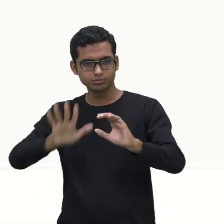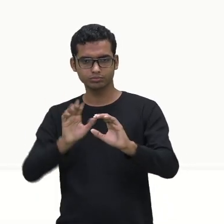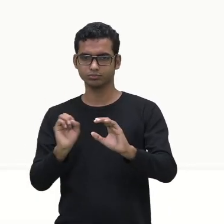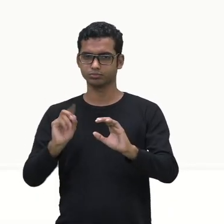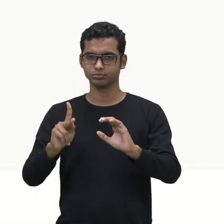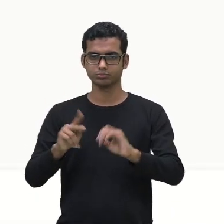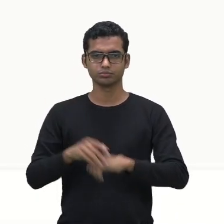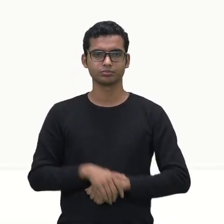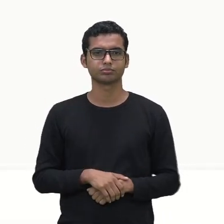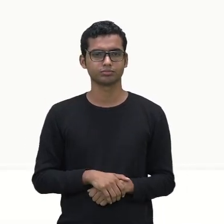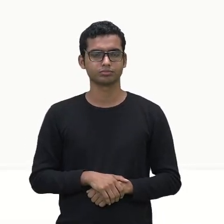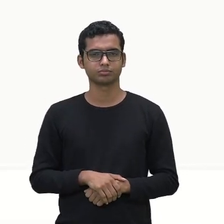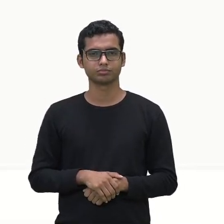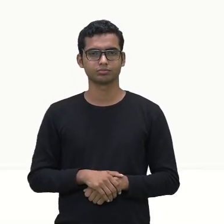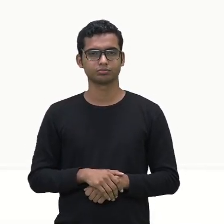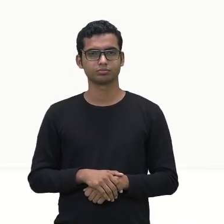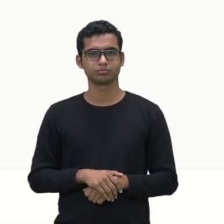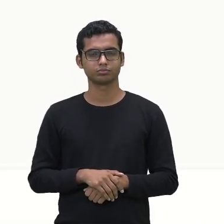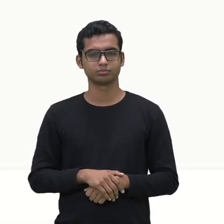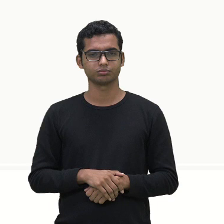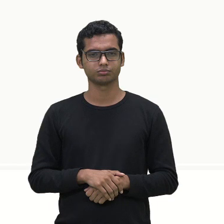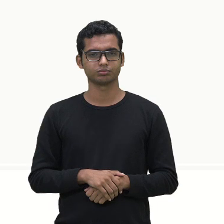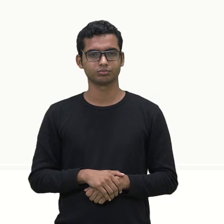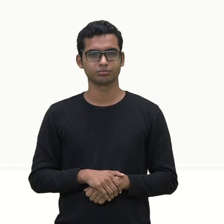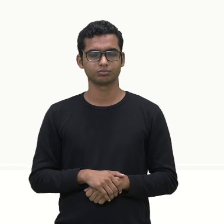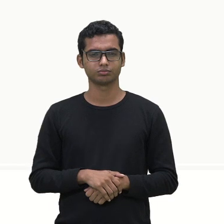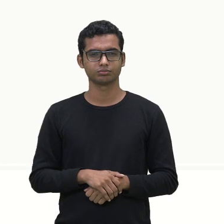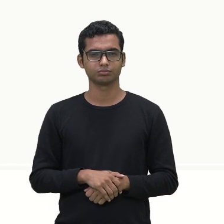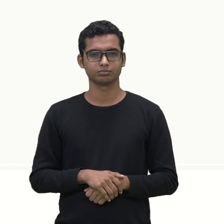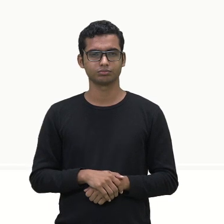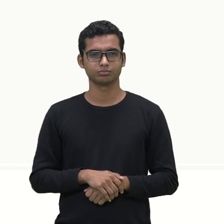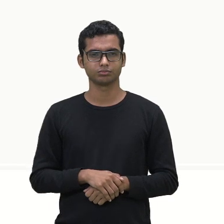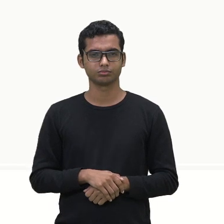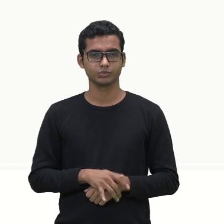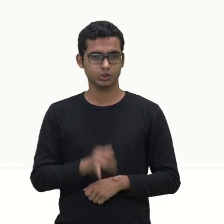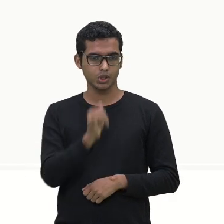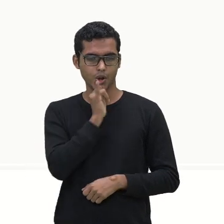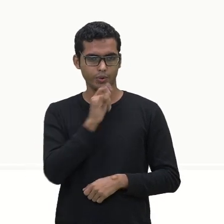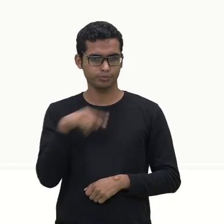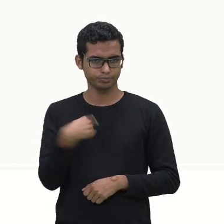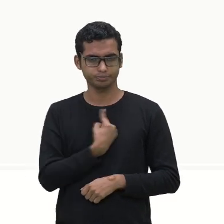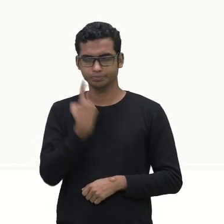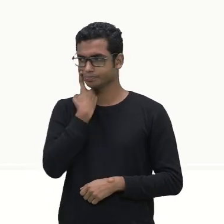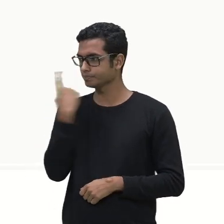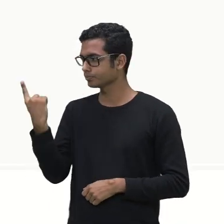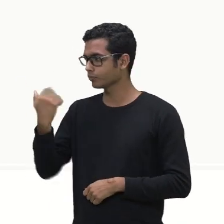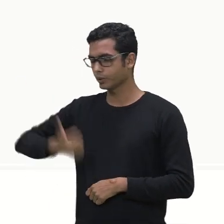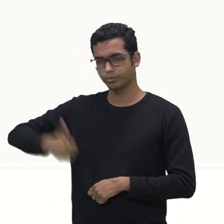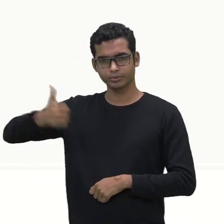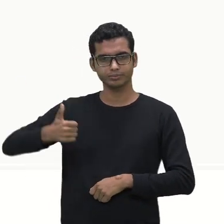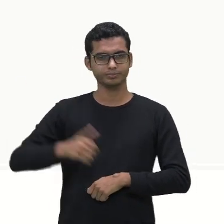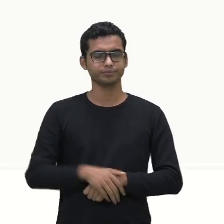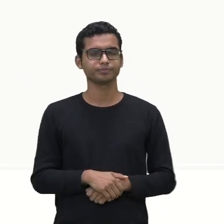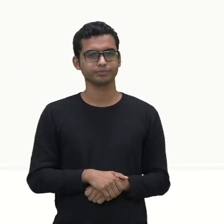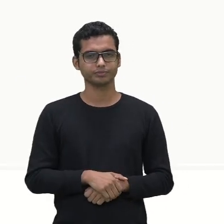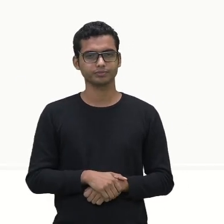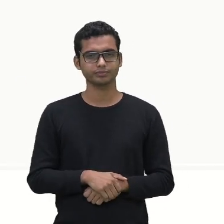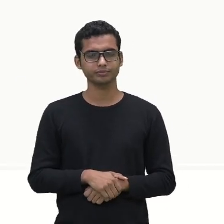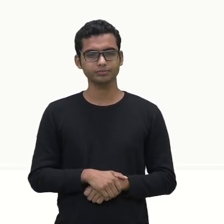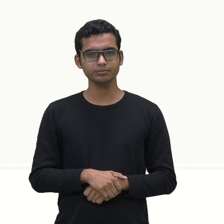tá? Então, a gente aplicou aqui, né, no exemplo, nosso primeiro exemplo, a